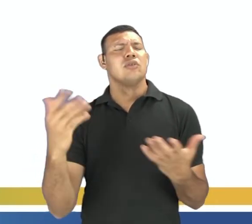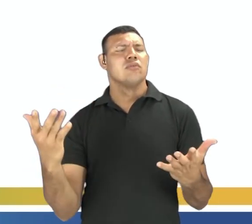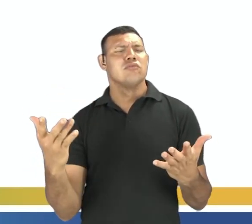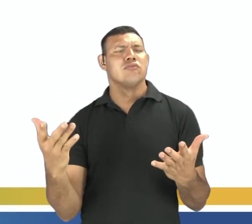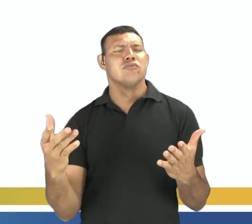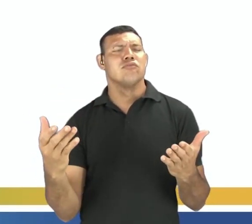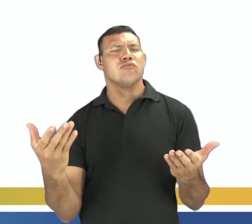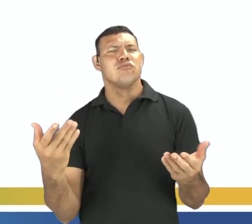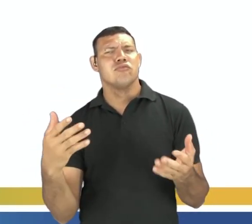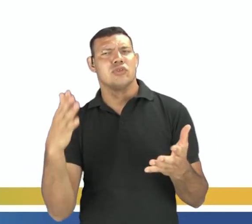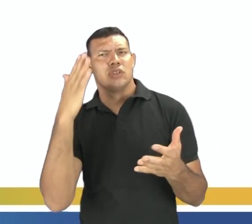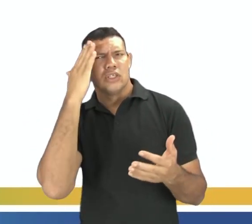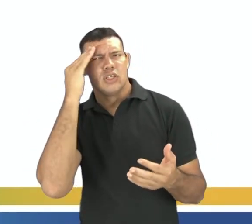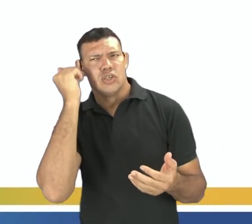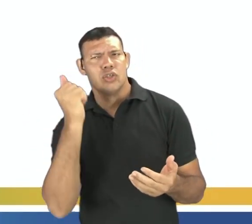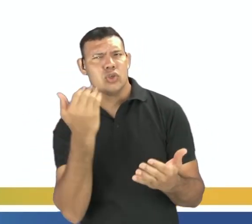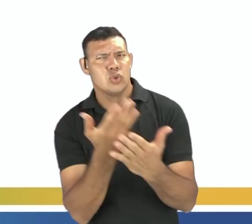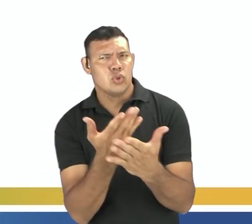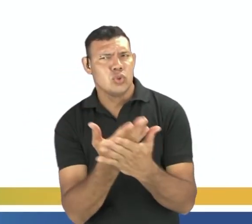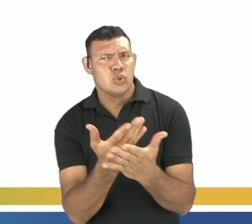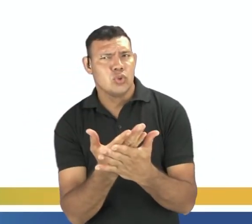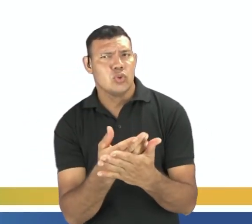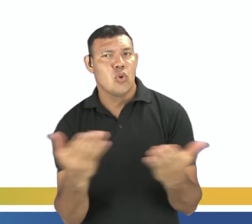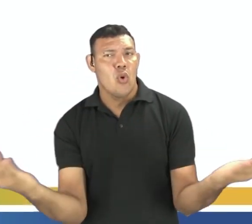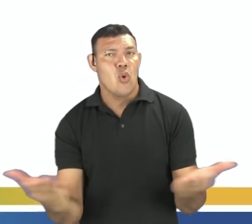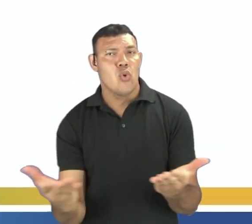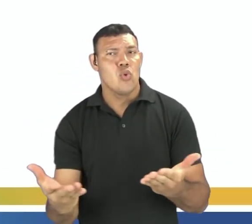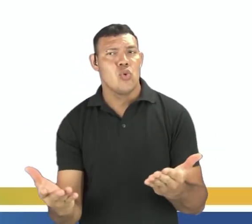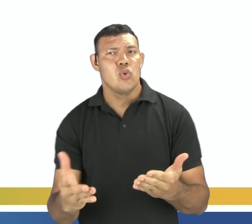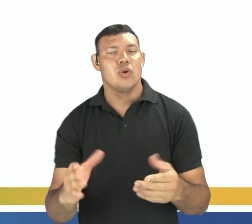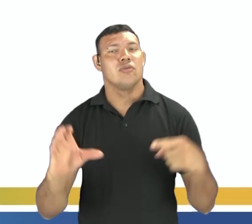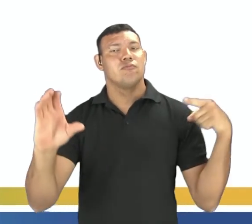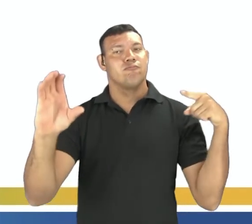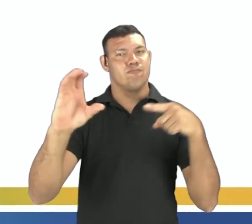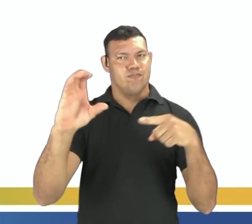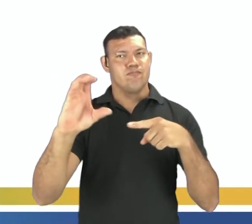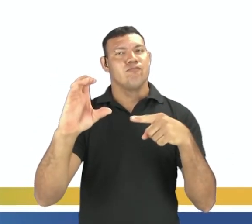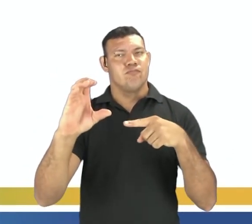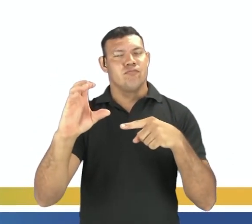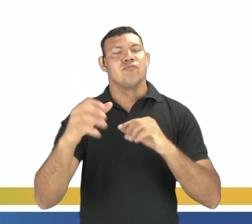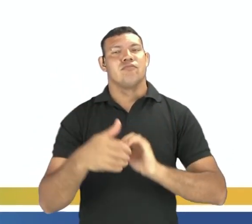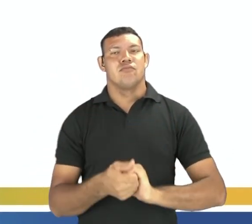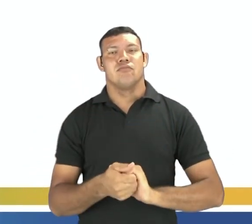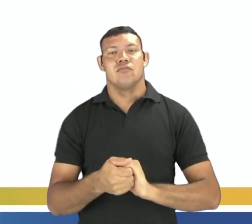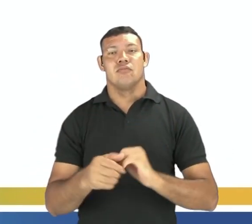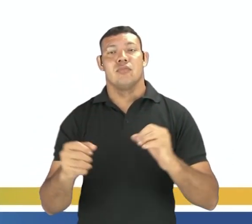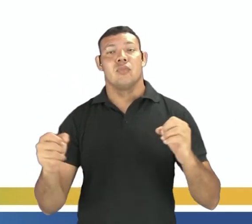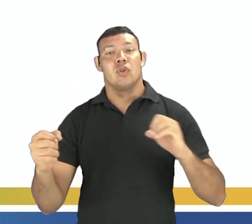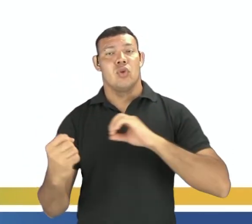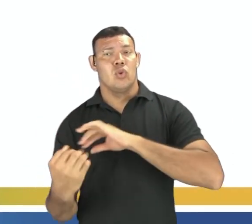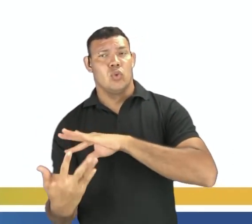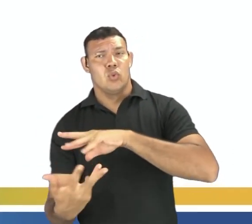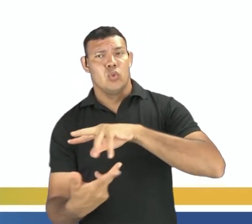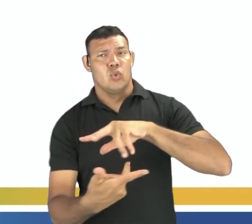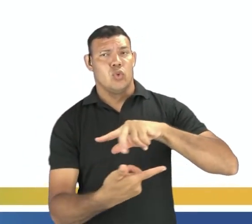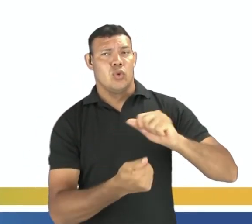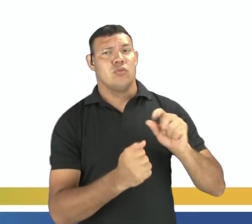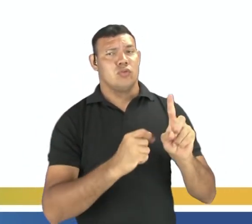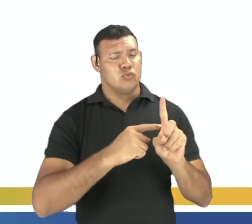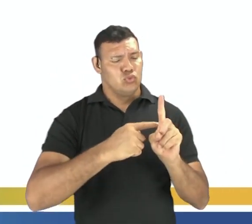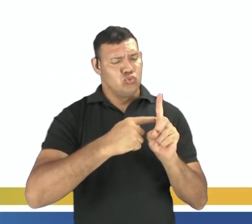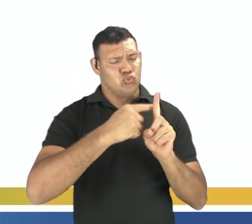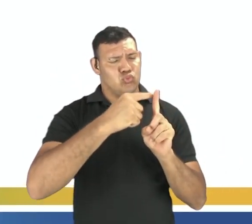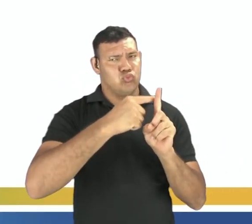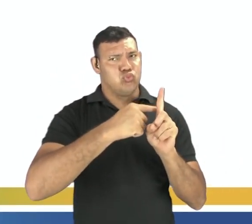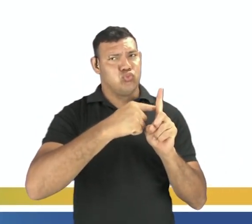é a letra C, o efeito estufa. Como foi mencionado para vocês, o aquecimento global nada mais é do que